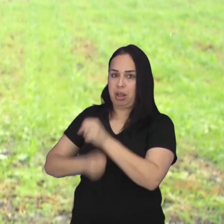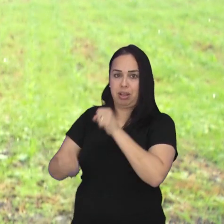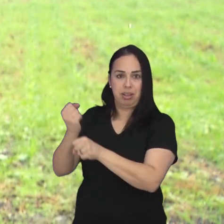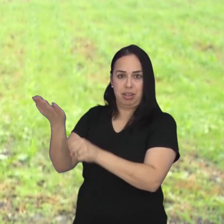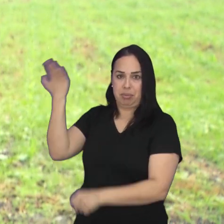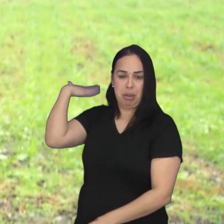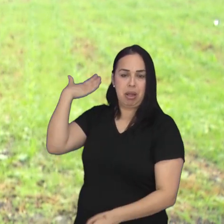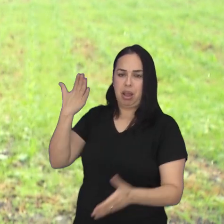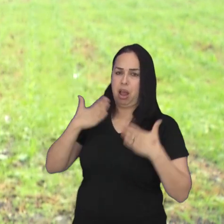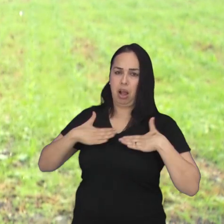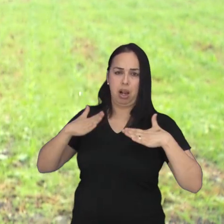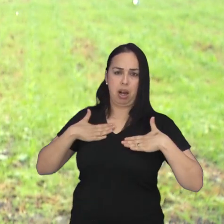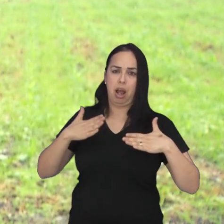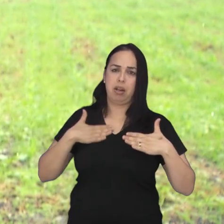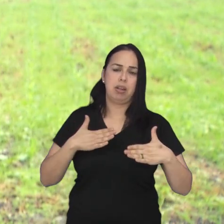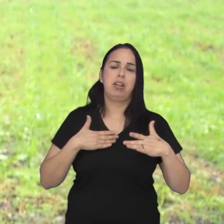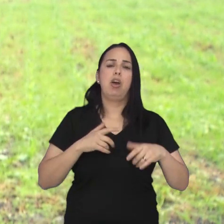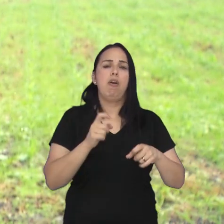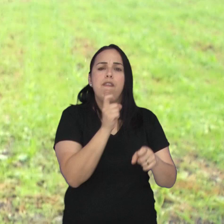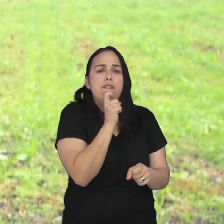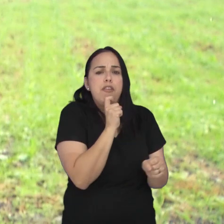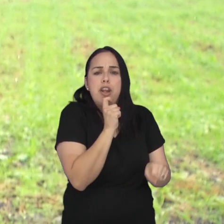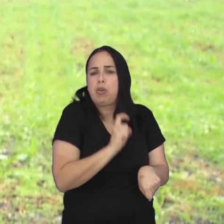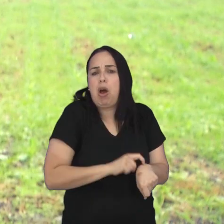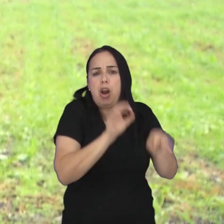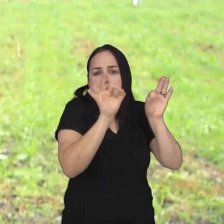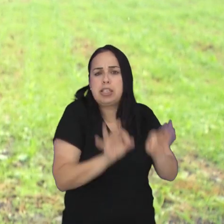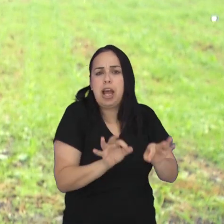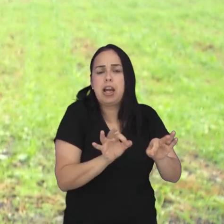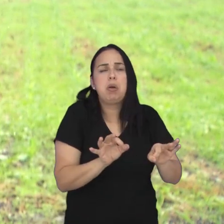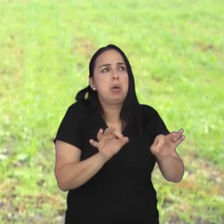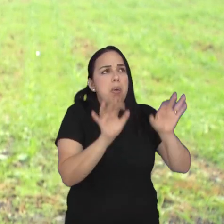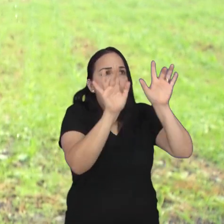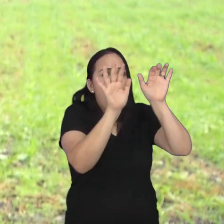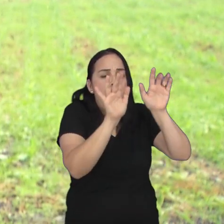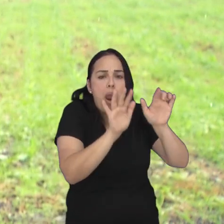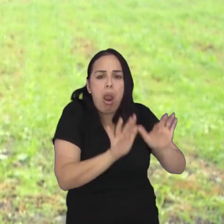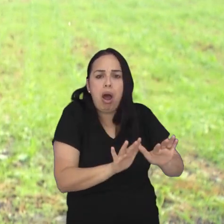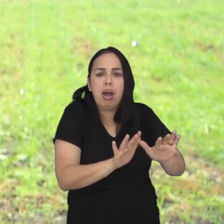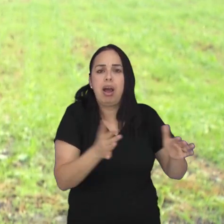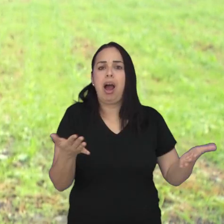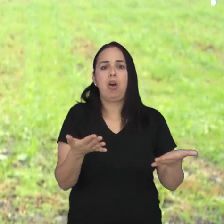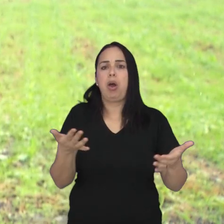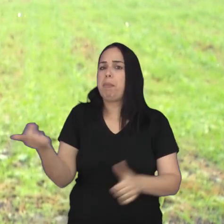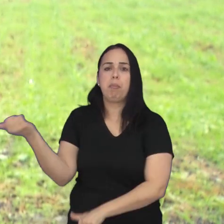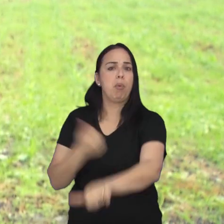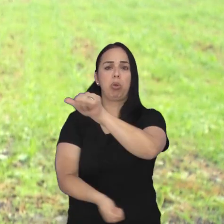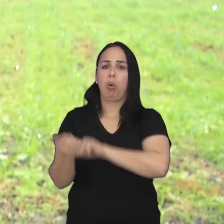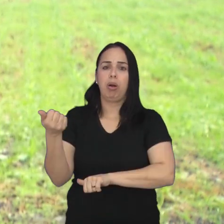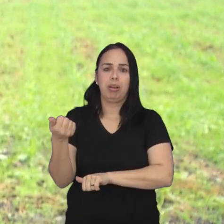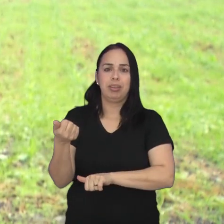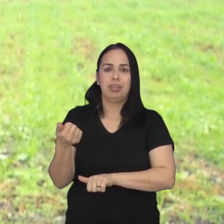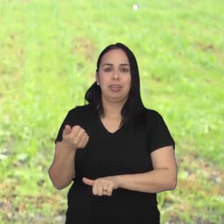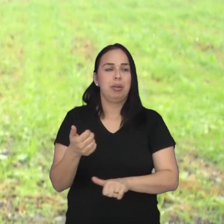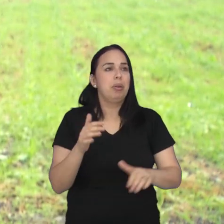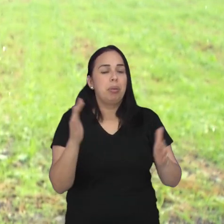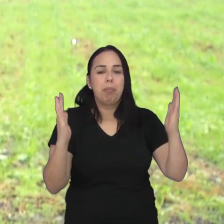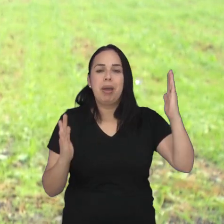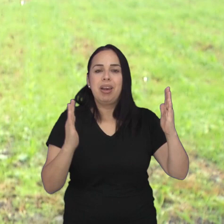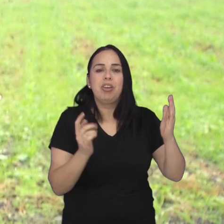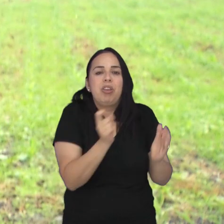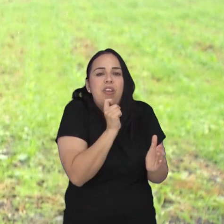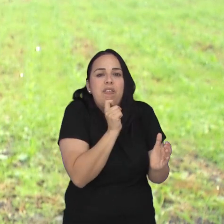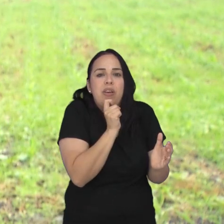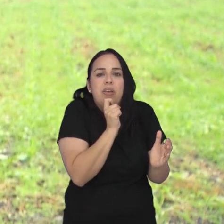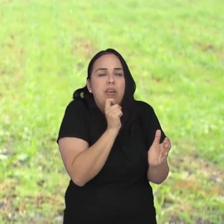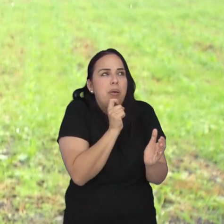Anos atrás era bem tranquilo, o frio vinha na hora certa, a geada vinha, né? E agora não, mudou, né? No tempo do frio você